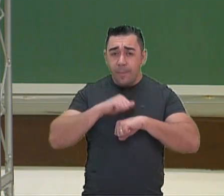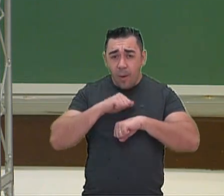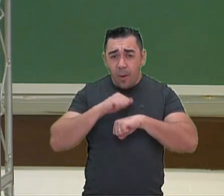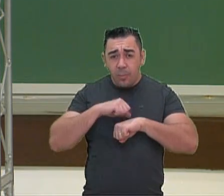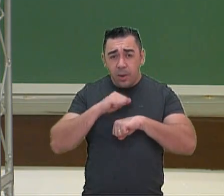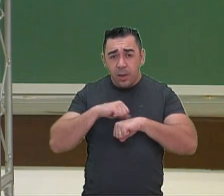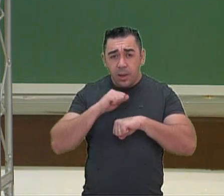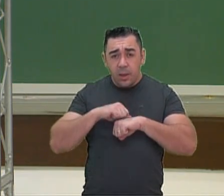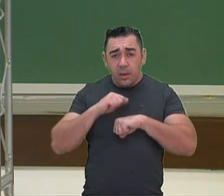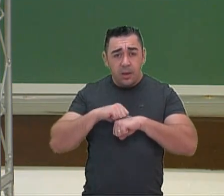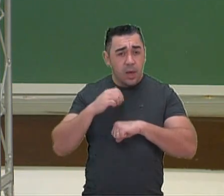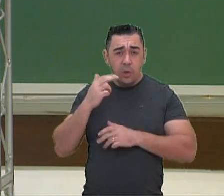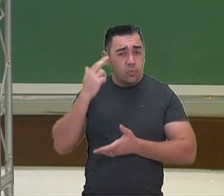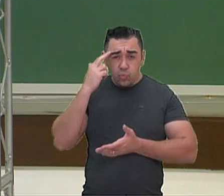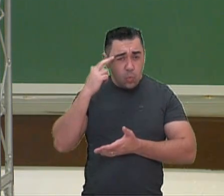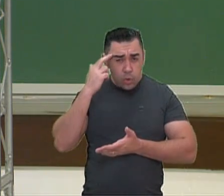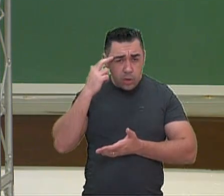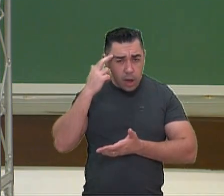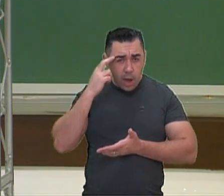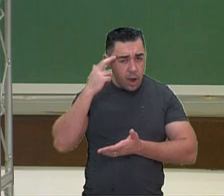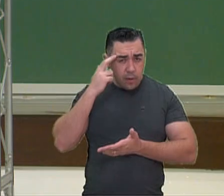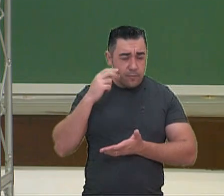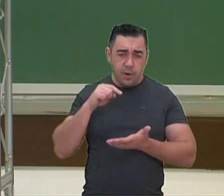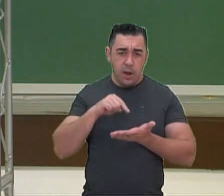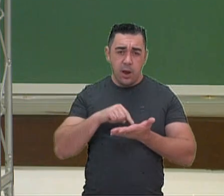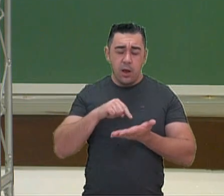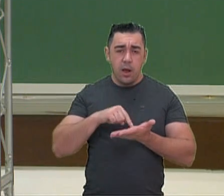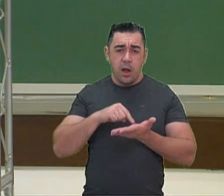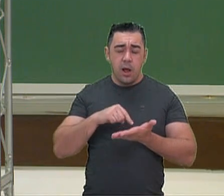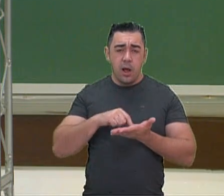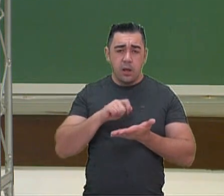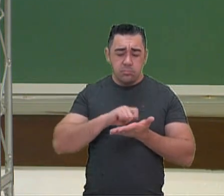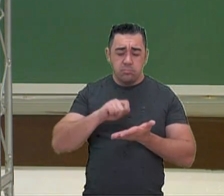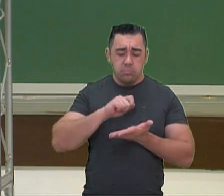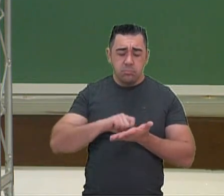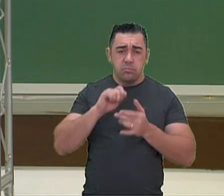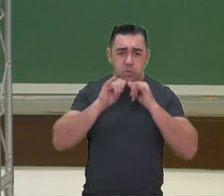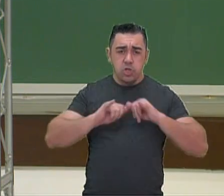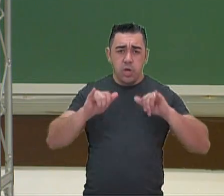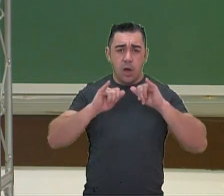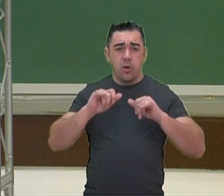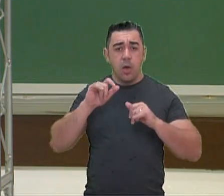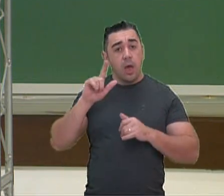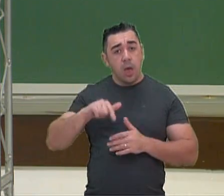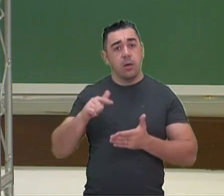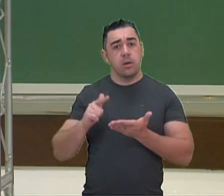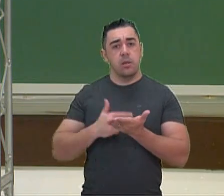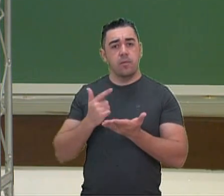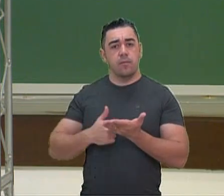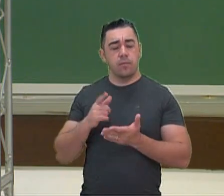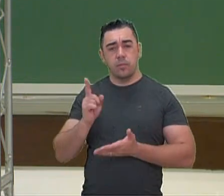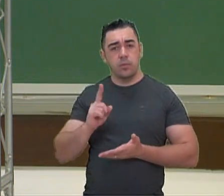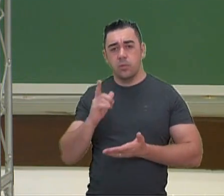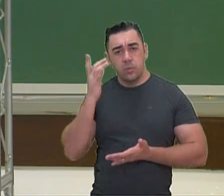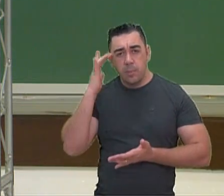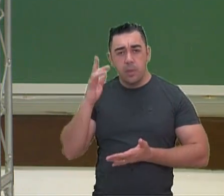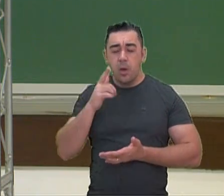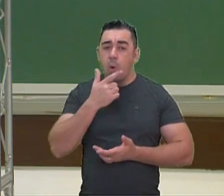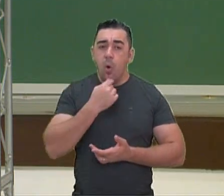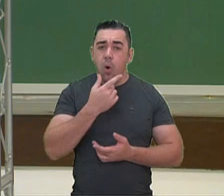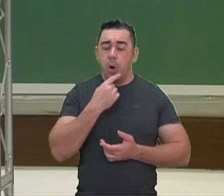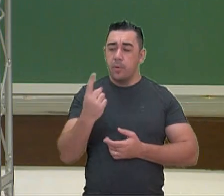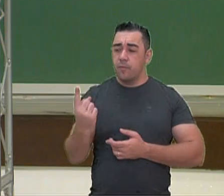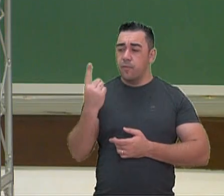que ela nem sonhava que aquilo ia virar um livro um dia. Nem sonhava. Aí o jornalista chegou, ela